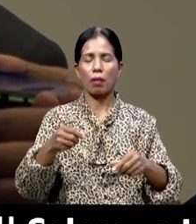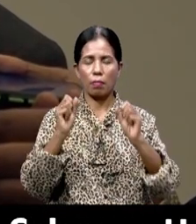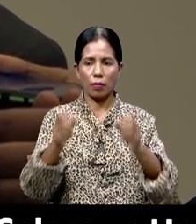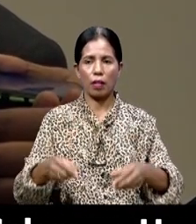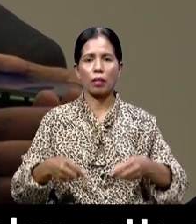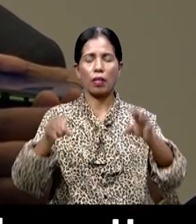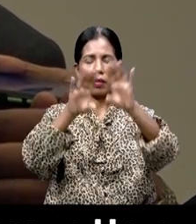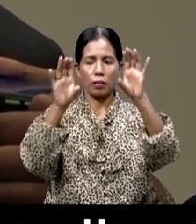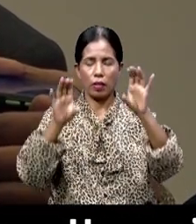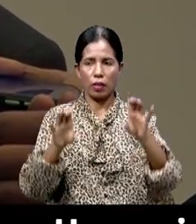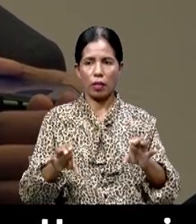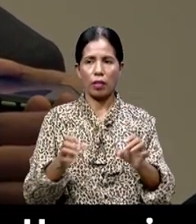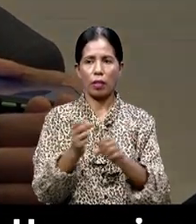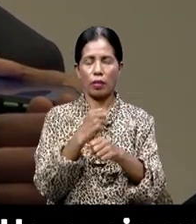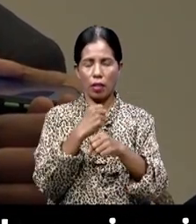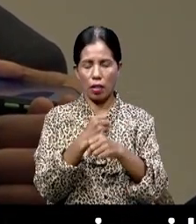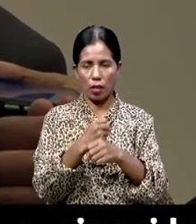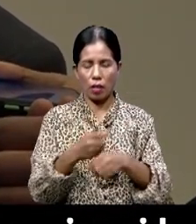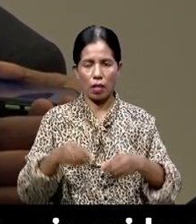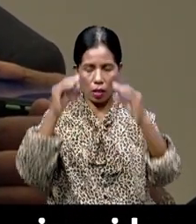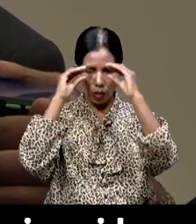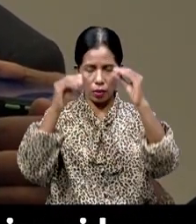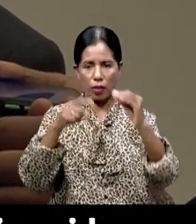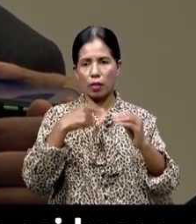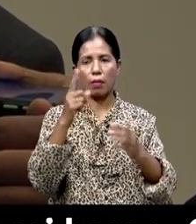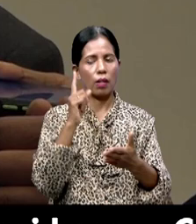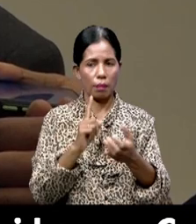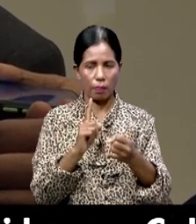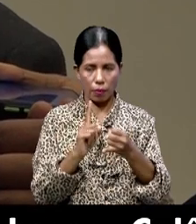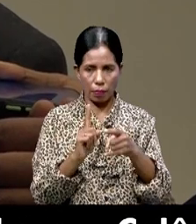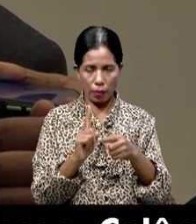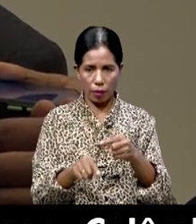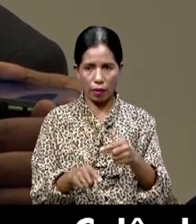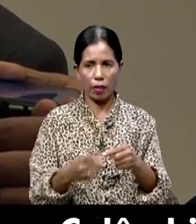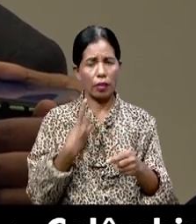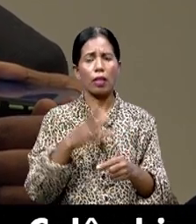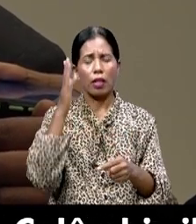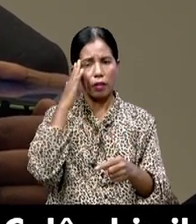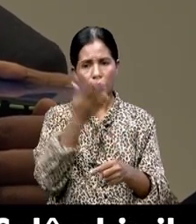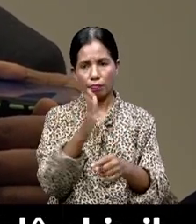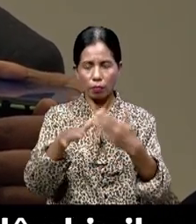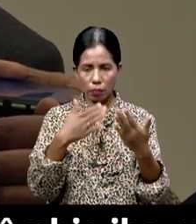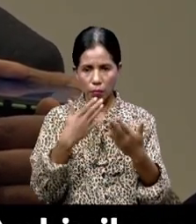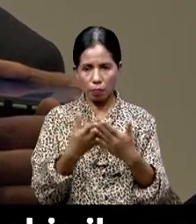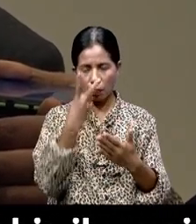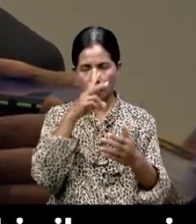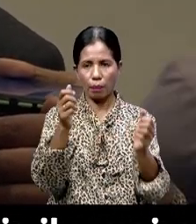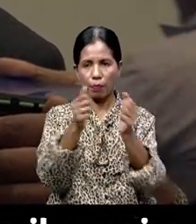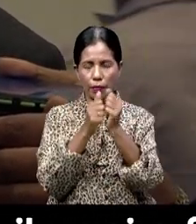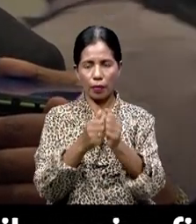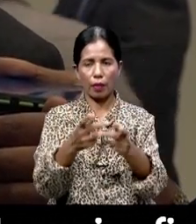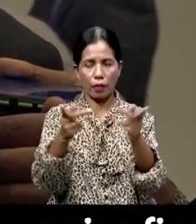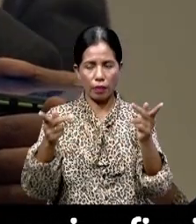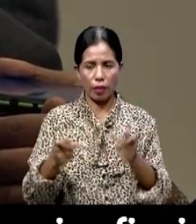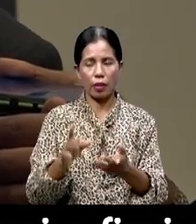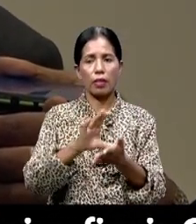bahodi hetan lisesa bahala operasaun semak labele antang ita tene katak ita bot sira hinga kompanya hene centro sira